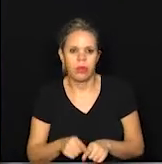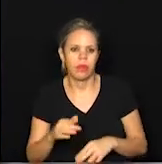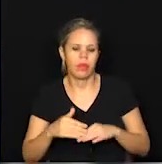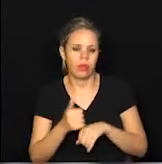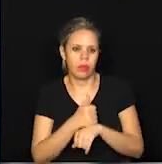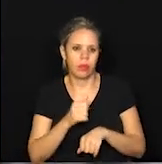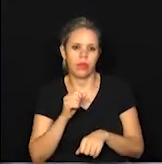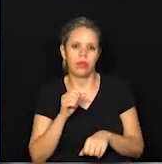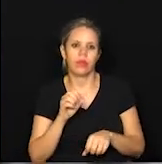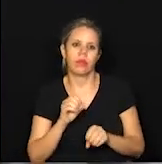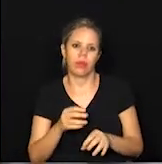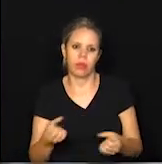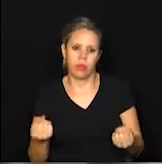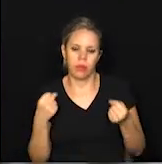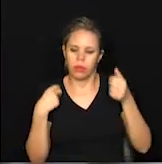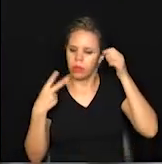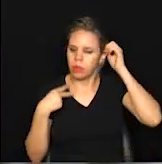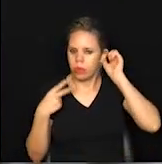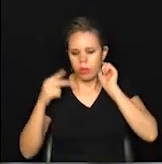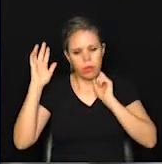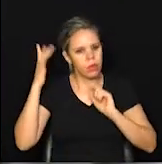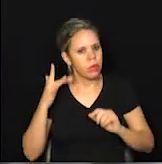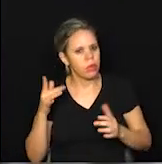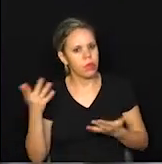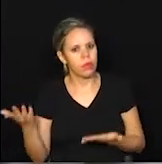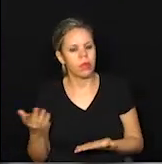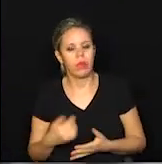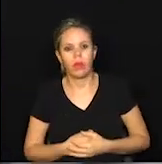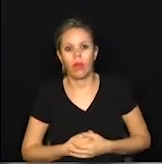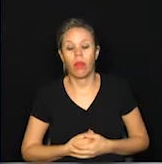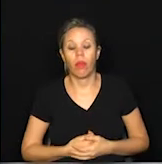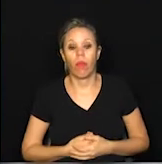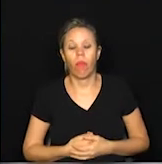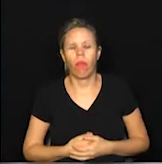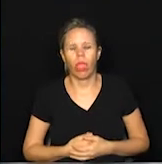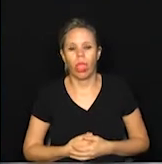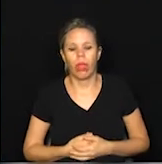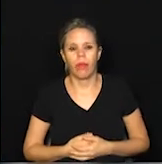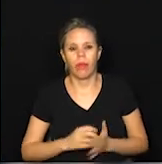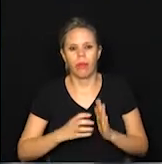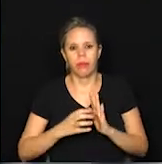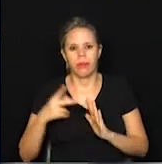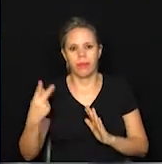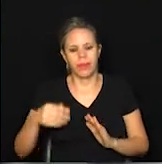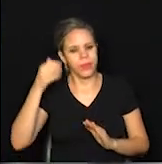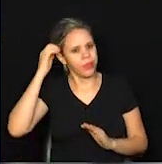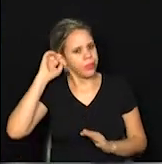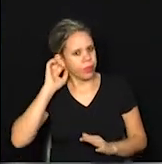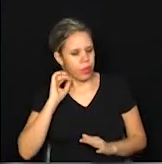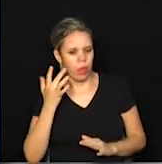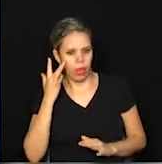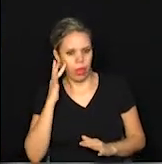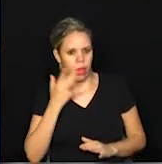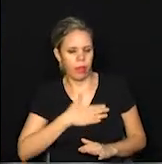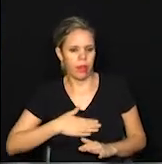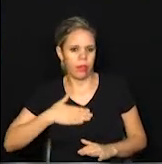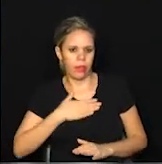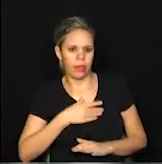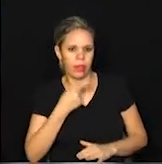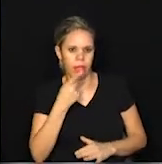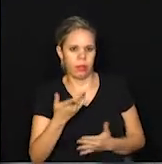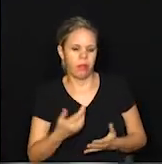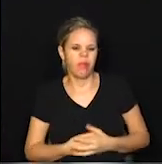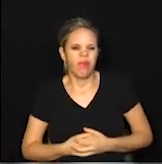educação física, a vereadora Guida Calisto, pela sigla partidária, acho que vai gostar do que eu vou